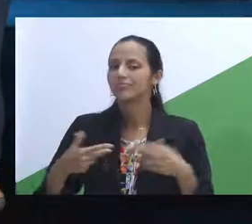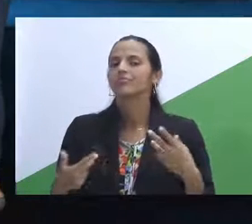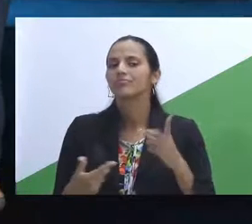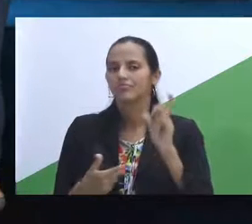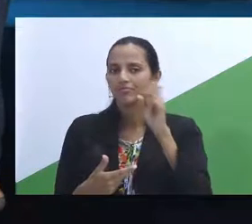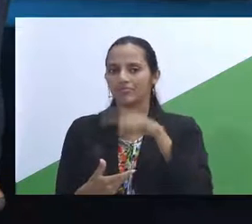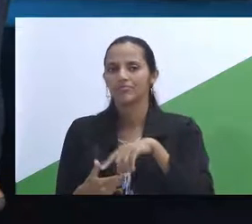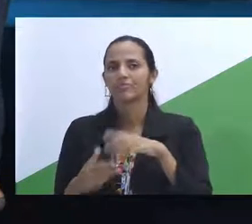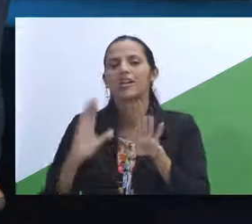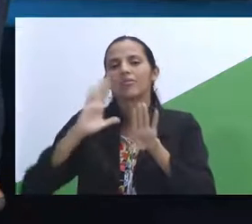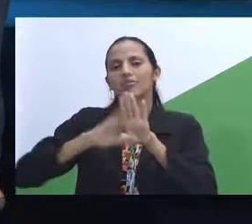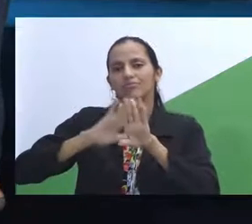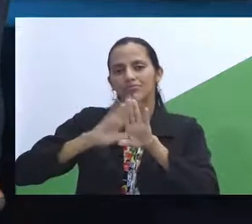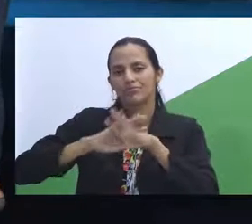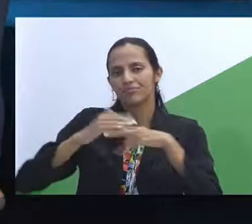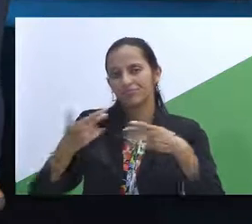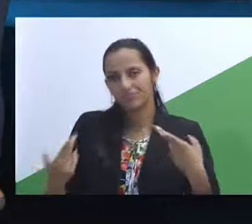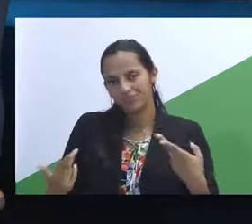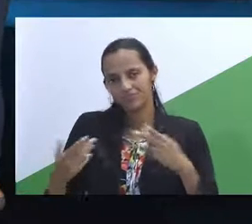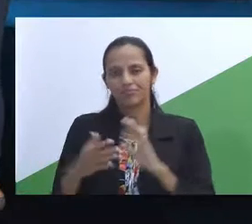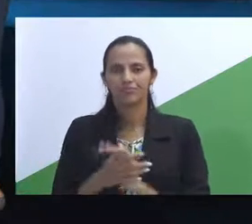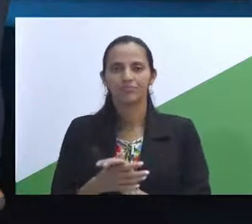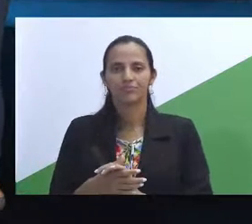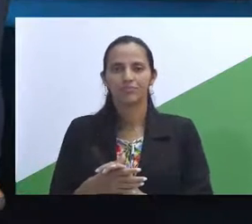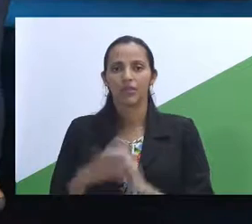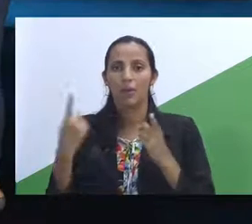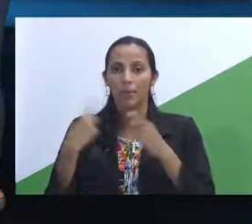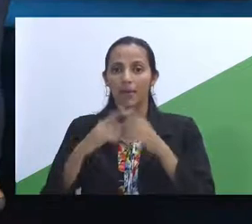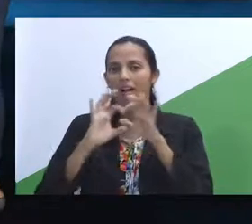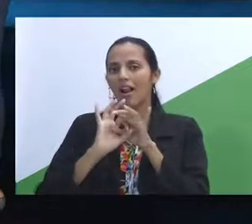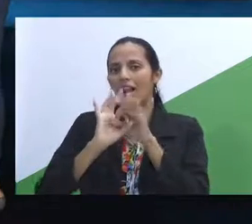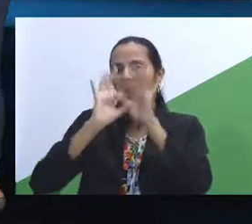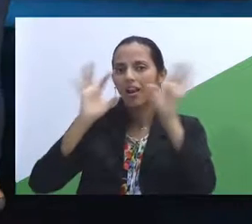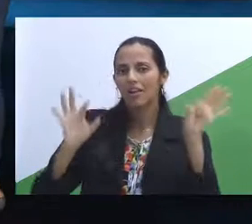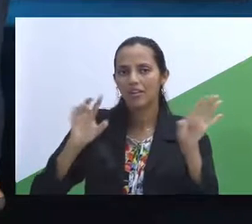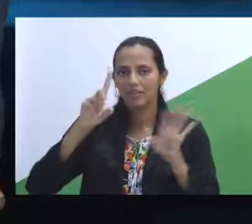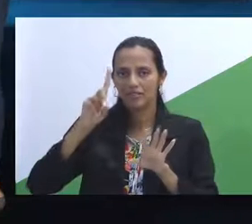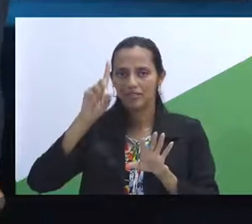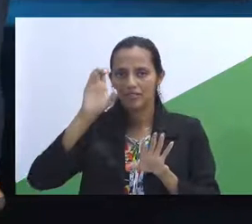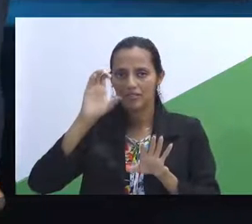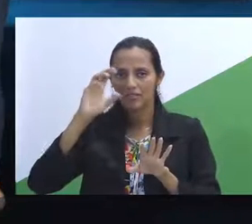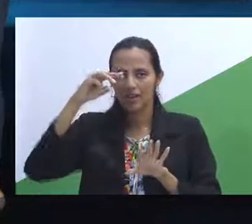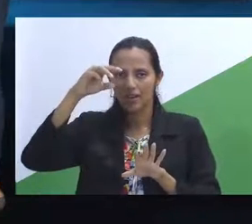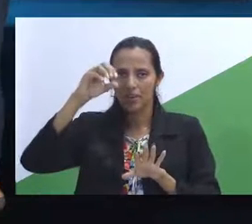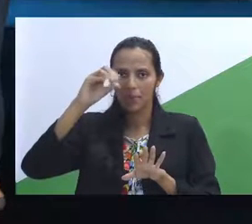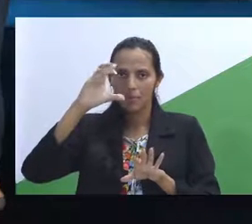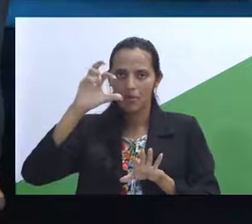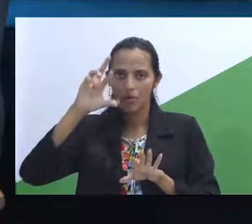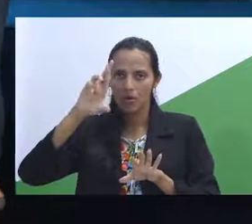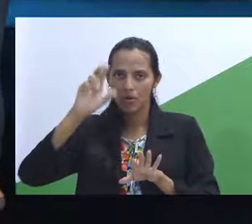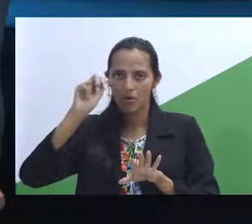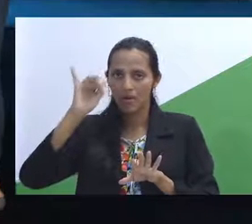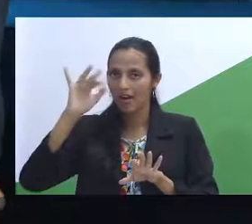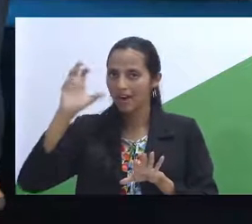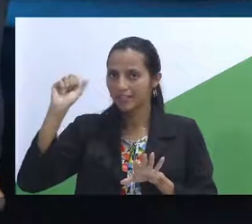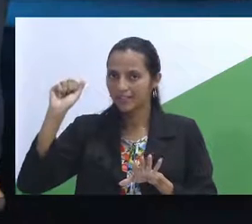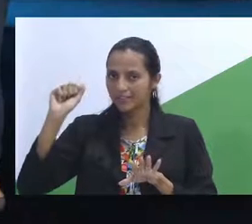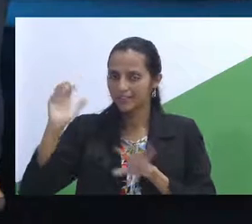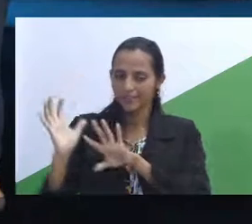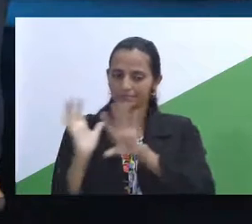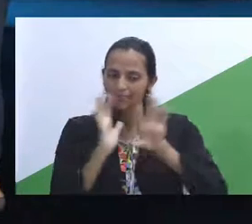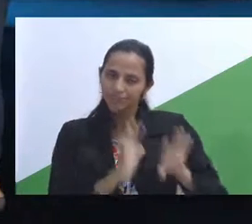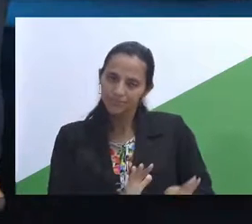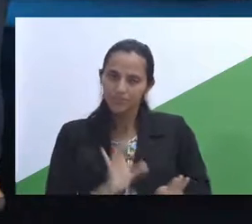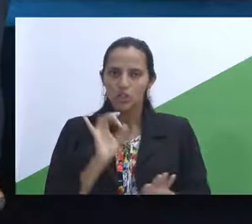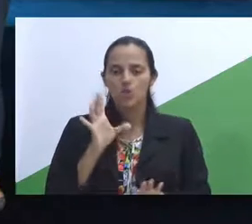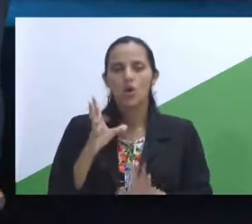fascistas, por quê? Porque a democracia, teoricamente, ela não existe, ela está suspensa, por isso que Vargas, ele